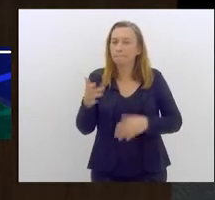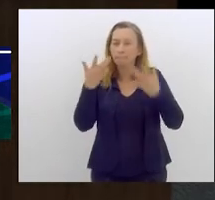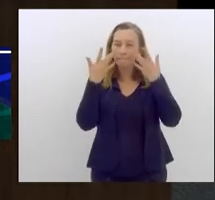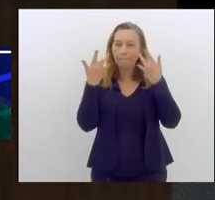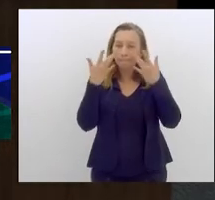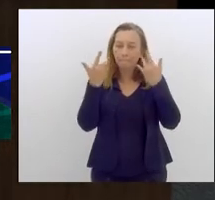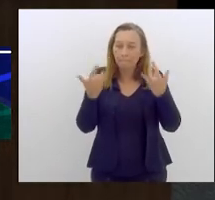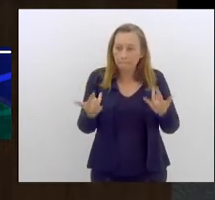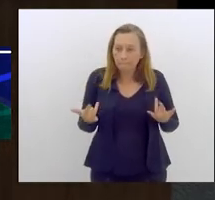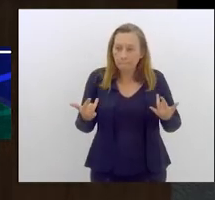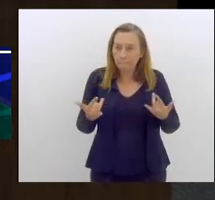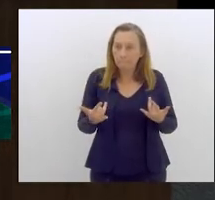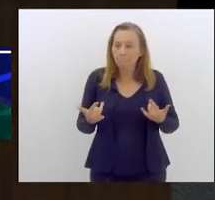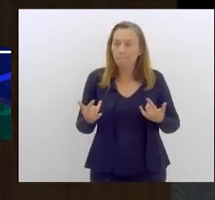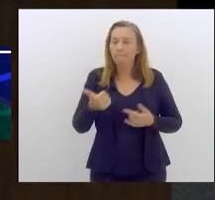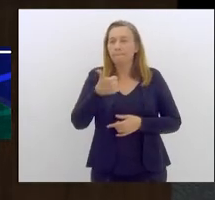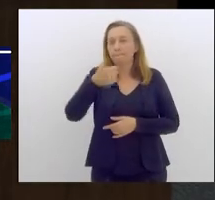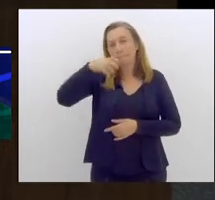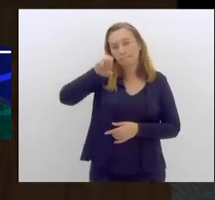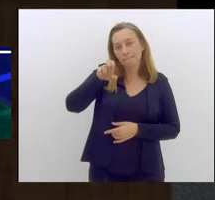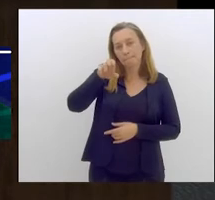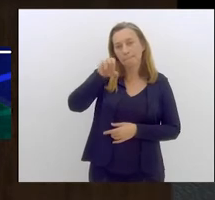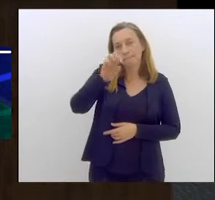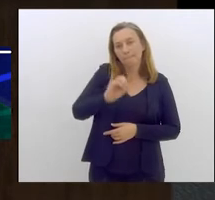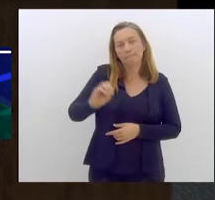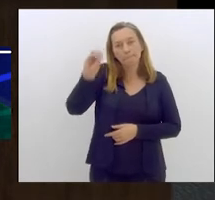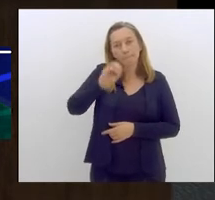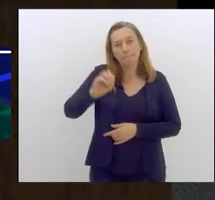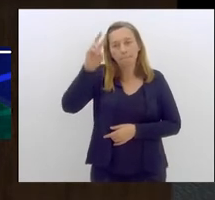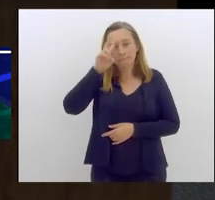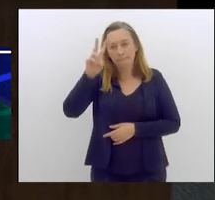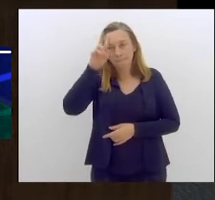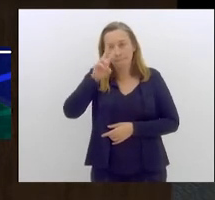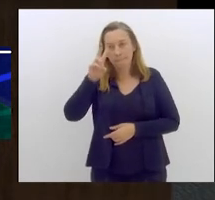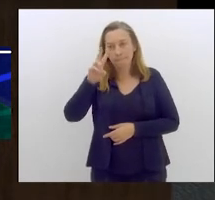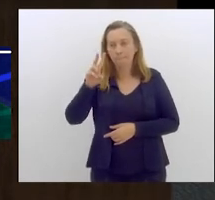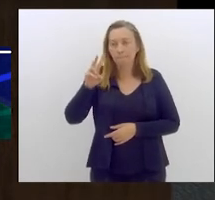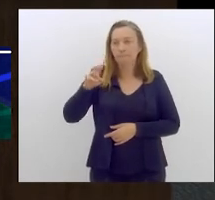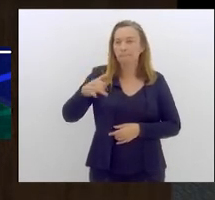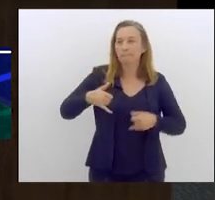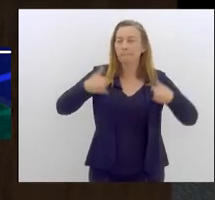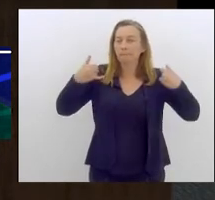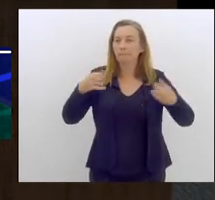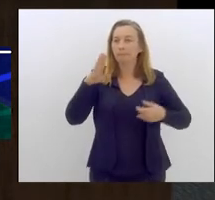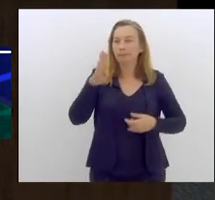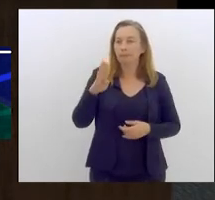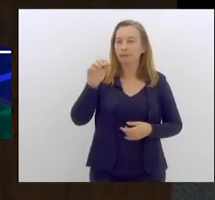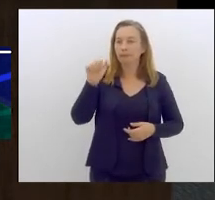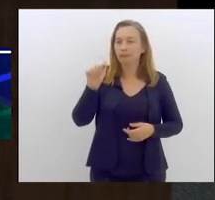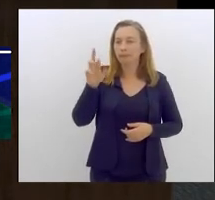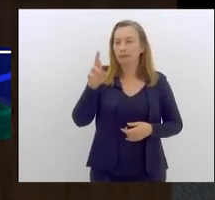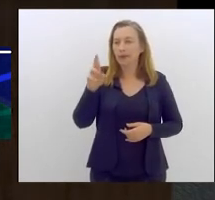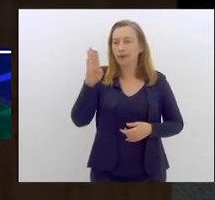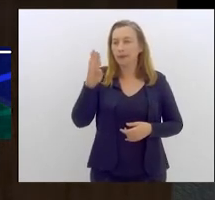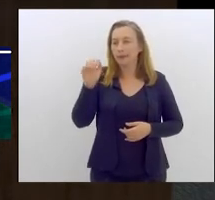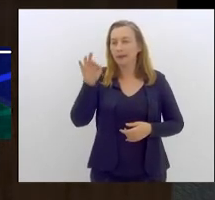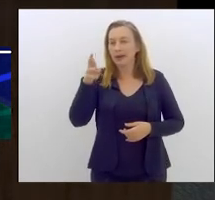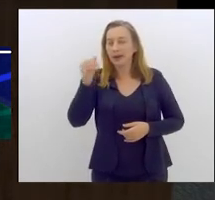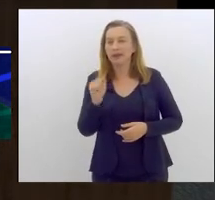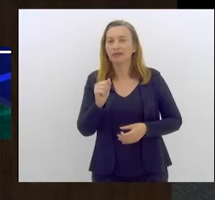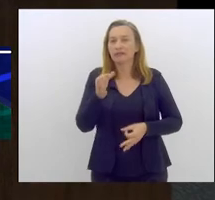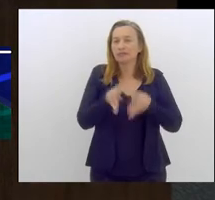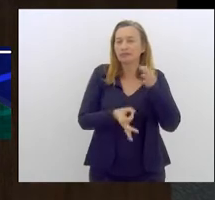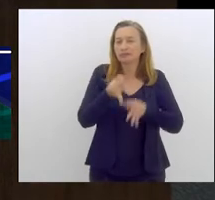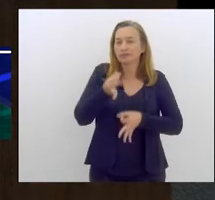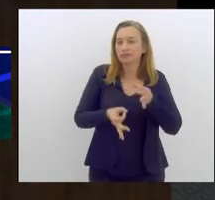das Oprimidas, será 15 de outubro, lembrando o aniversário de Bárbara Santos. Então, aqui a gente faz justiça